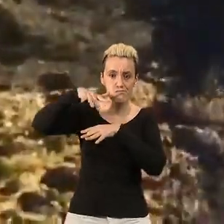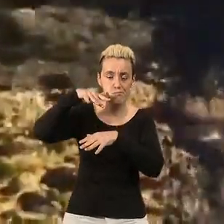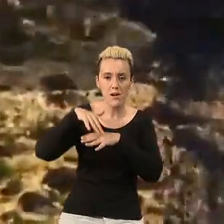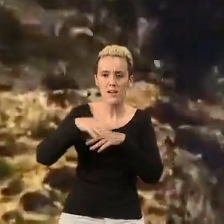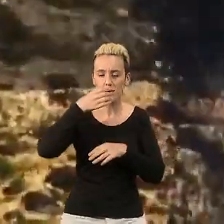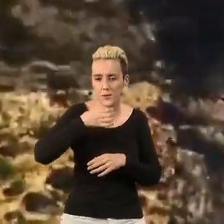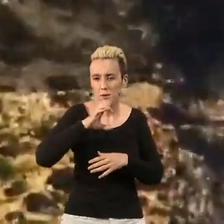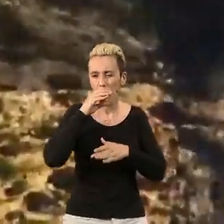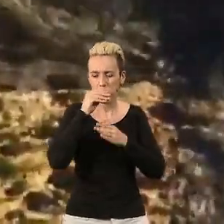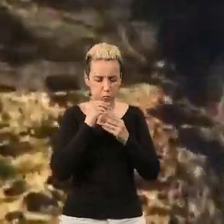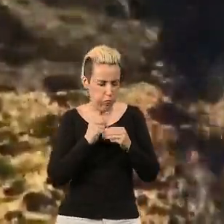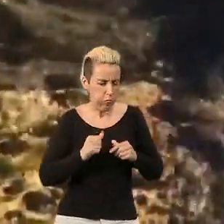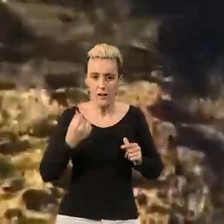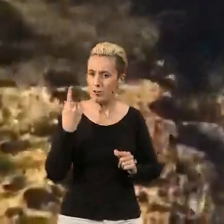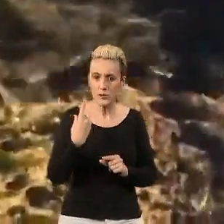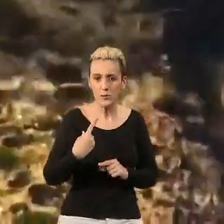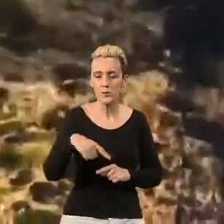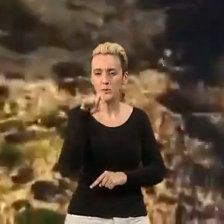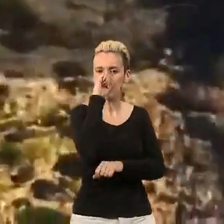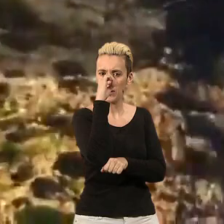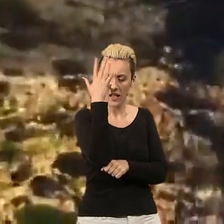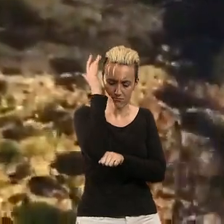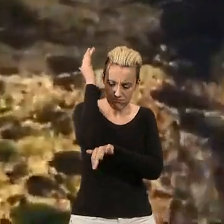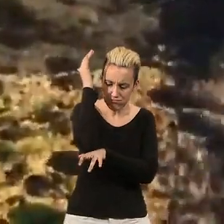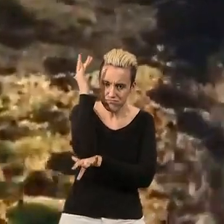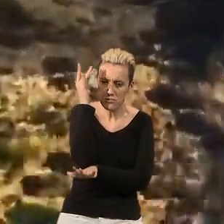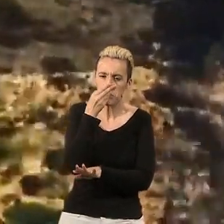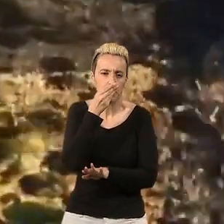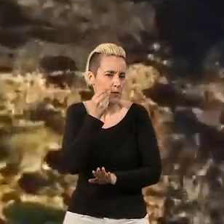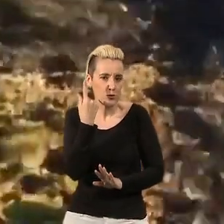lodo, nem a raiz do pinheiro.